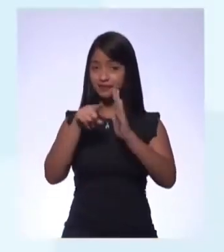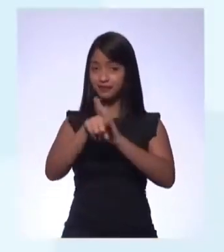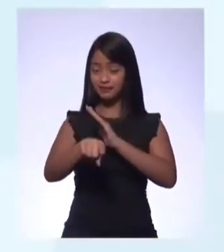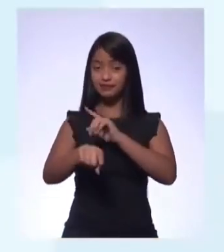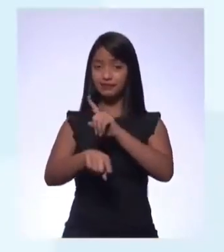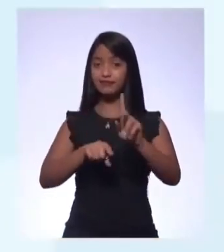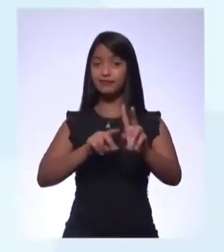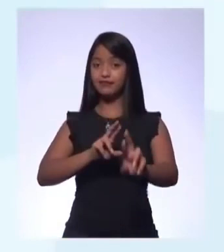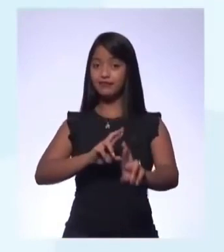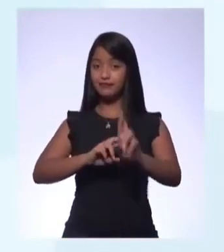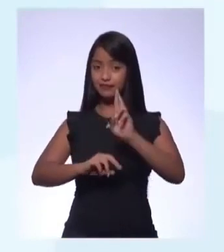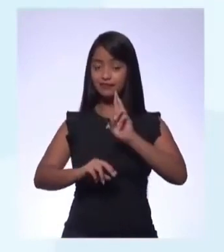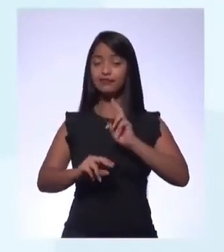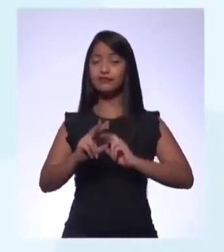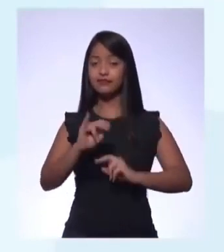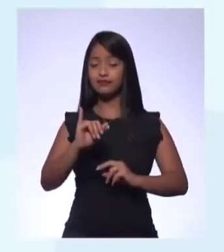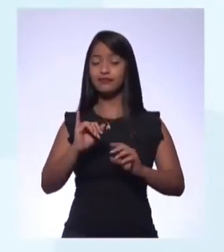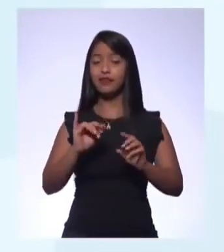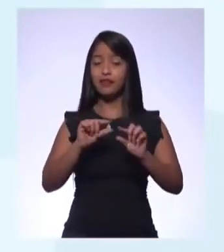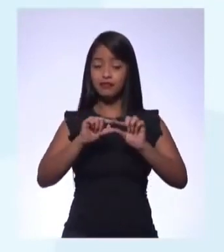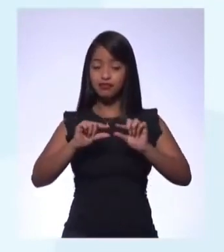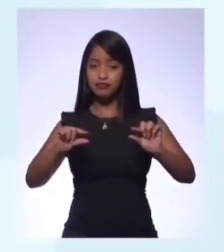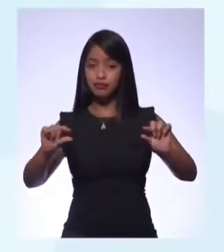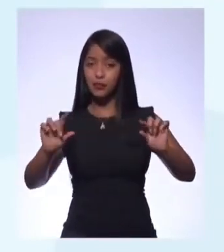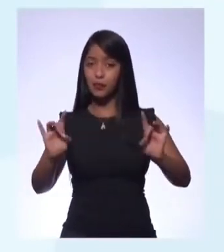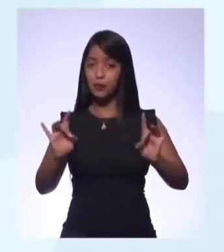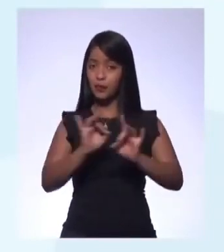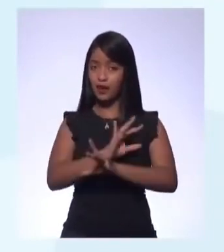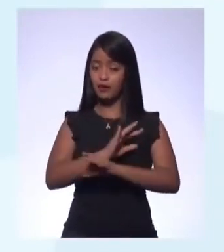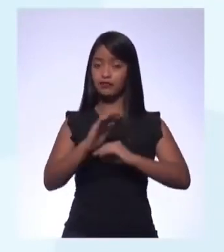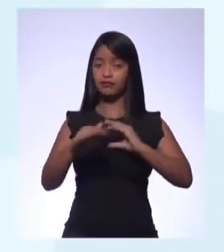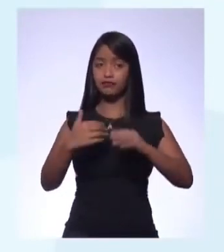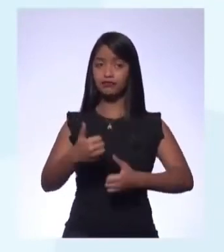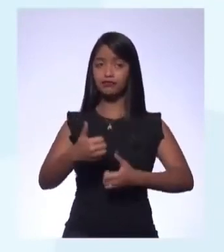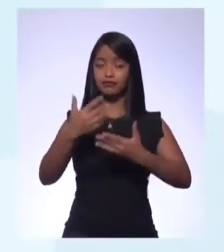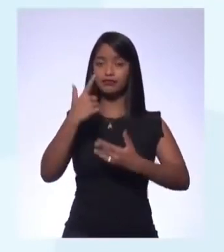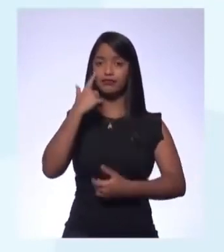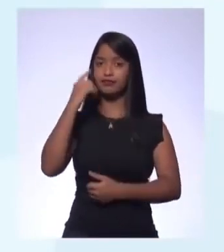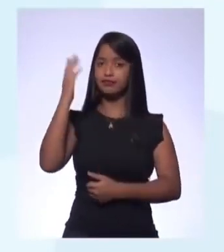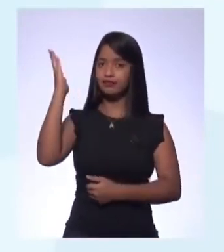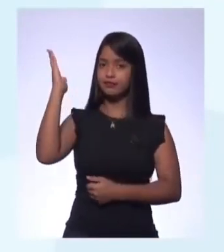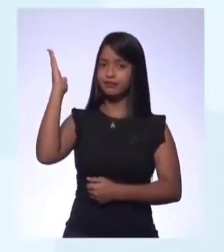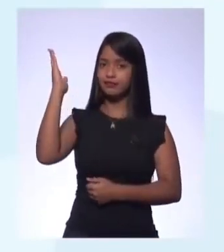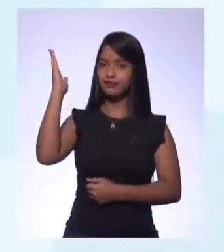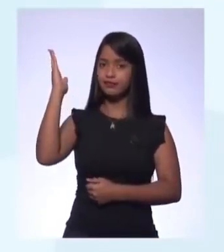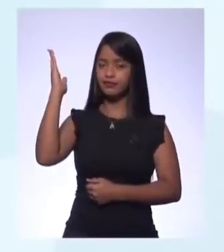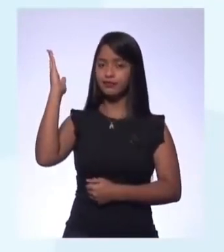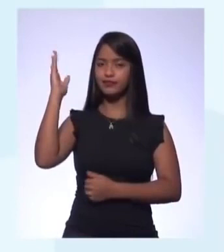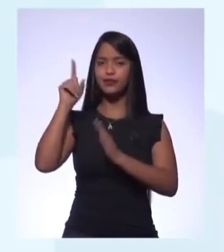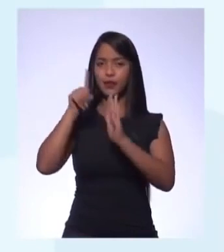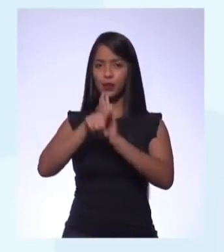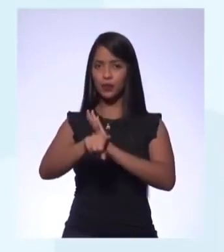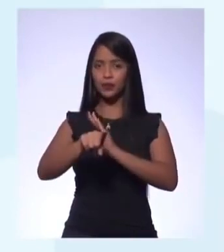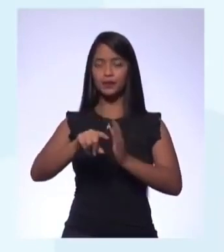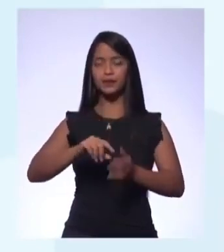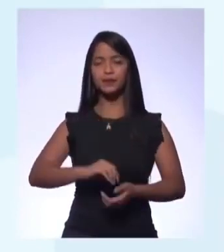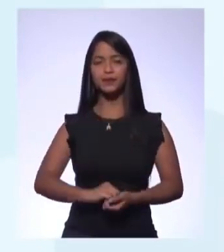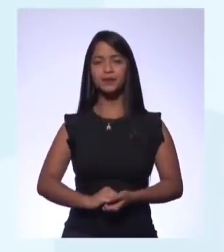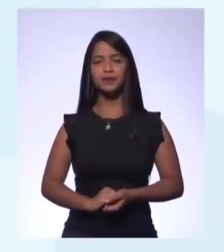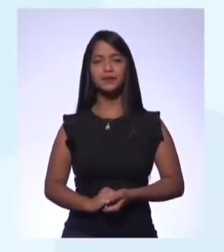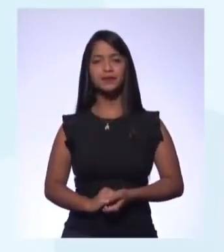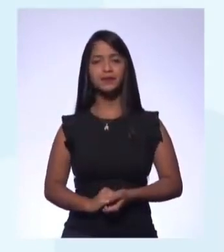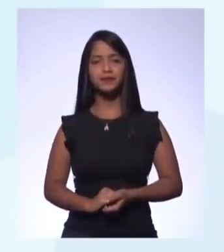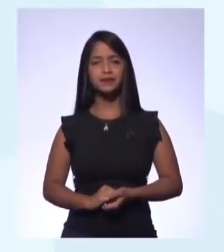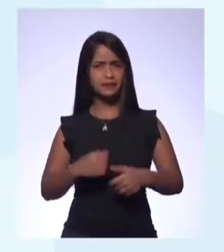responder dando resposta completa no chat. What is deoxyribonucleic acid? É